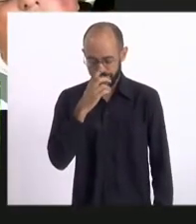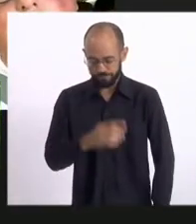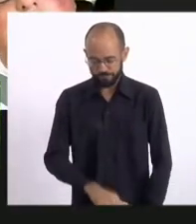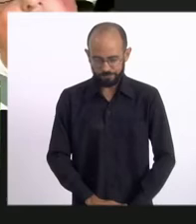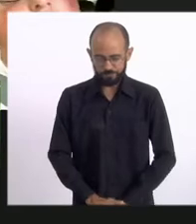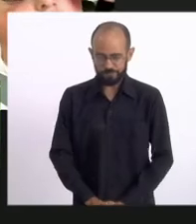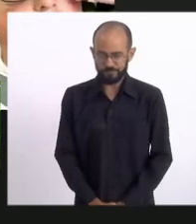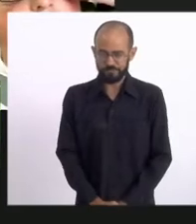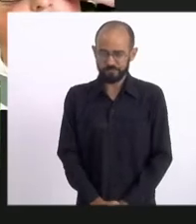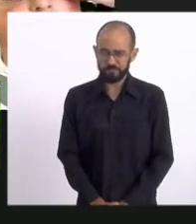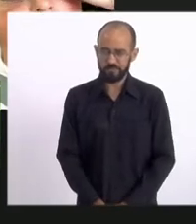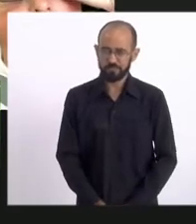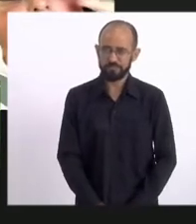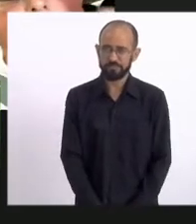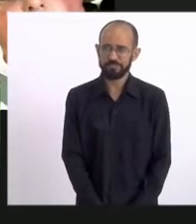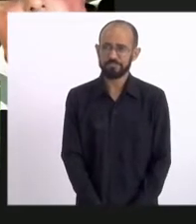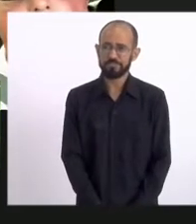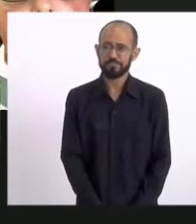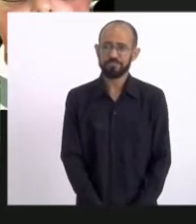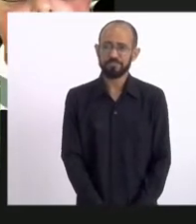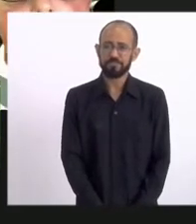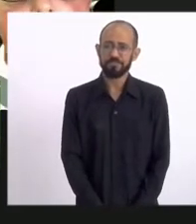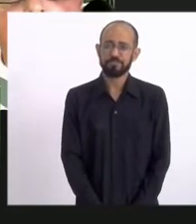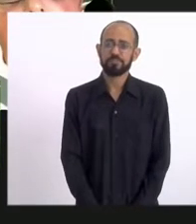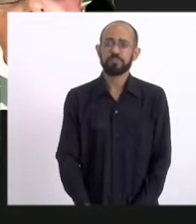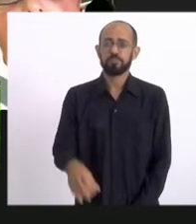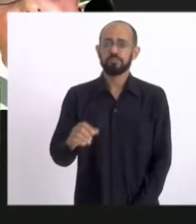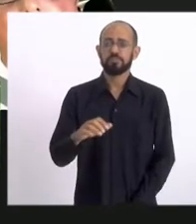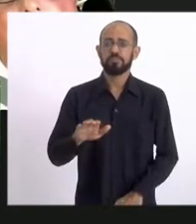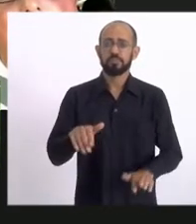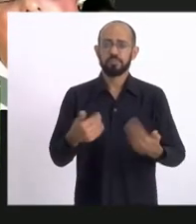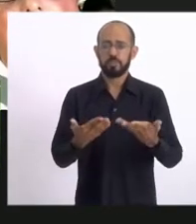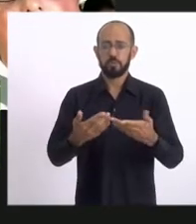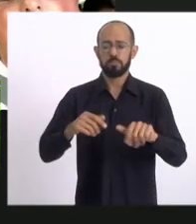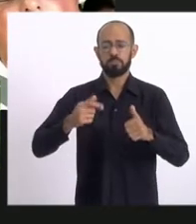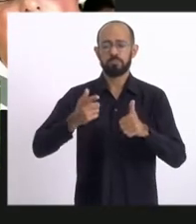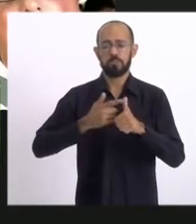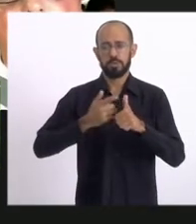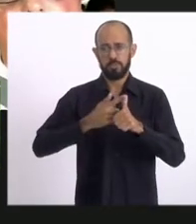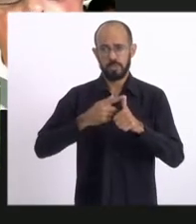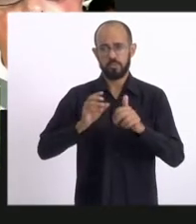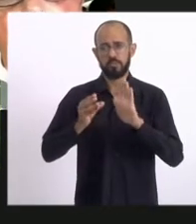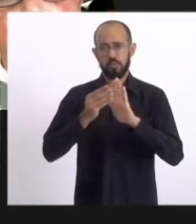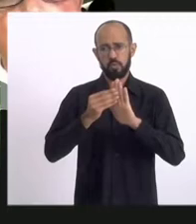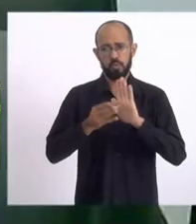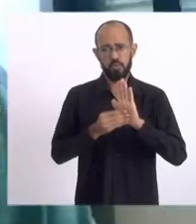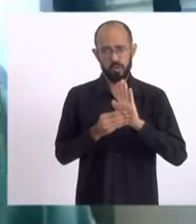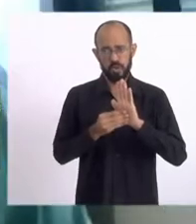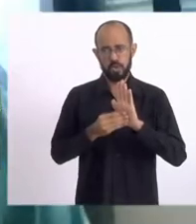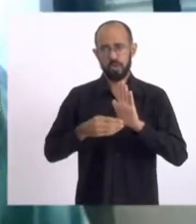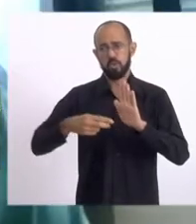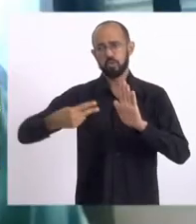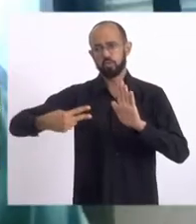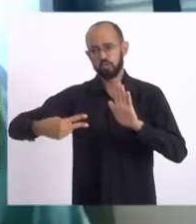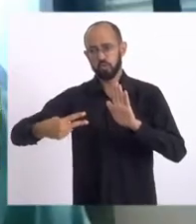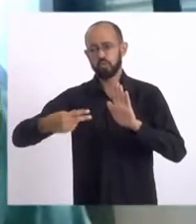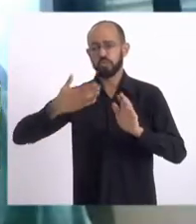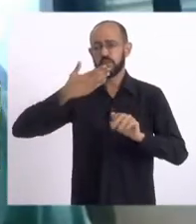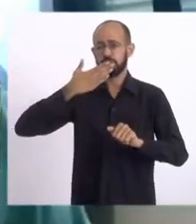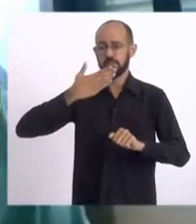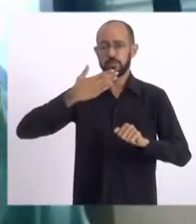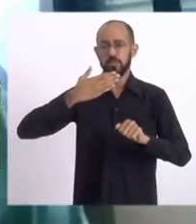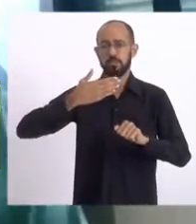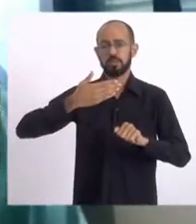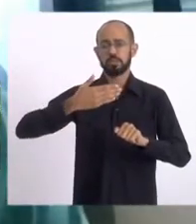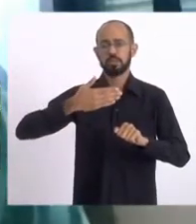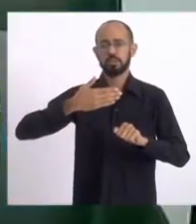Está sem som. Alô, está me ouvindo? Agora primeiro, eu vou incluir na pauta. O segundo, tem que solicitar. O primeiro eu incluo na